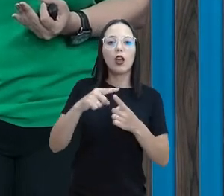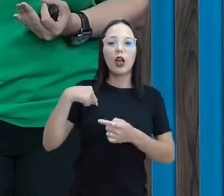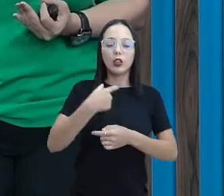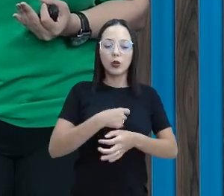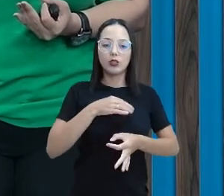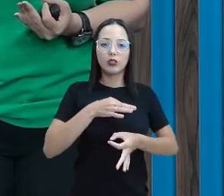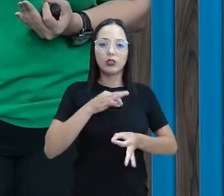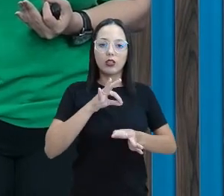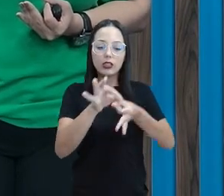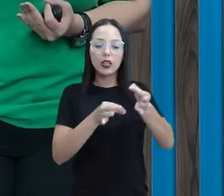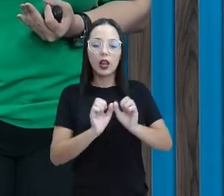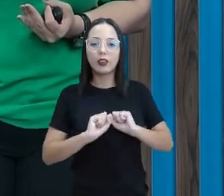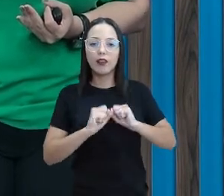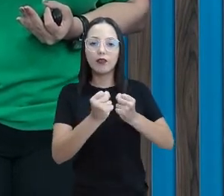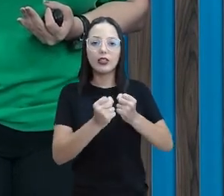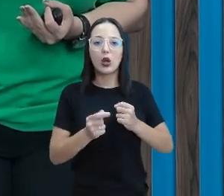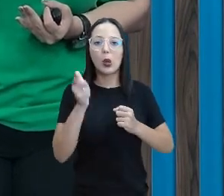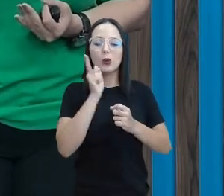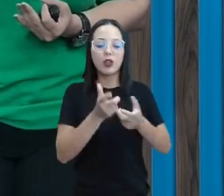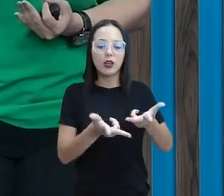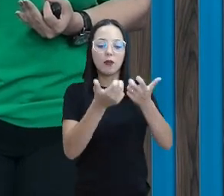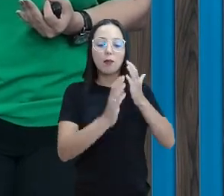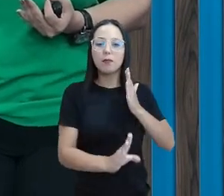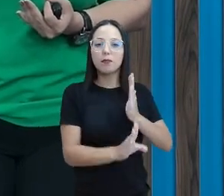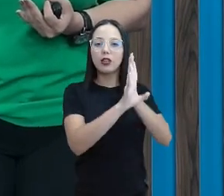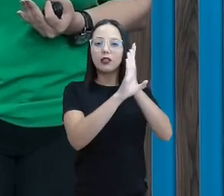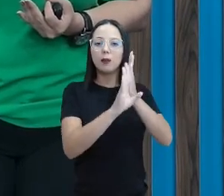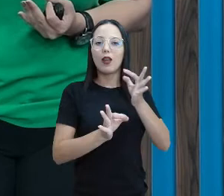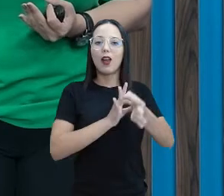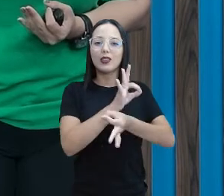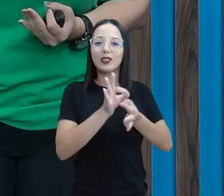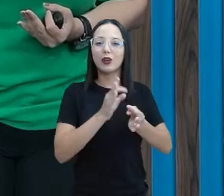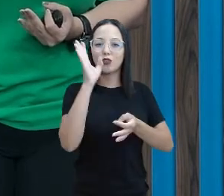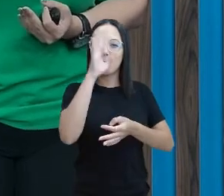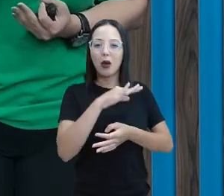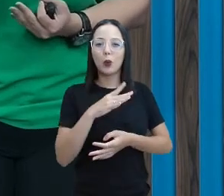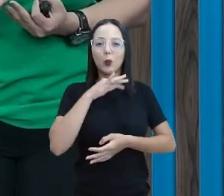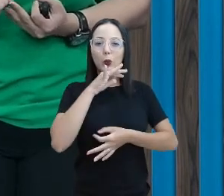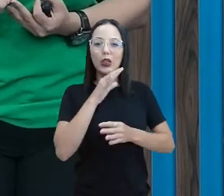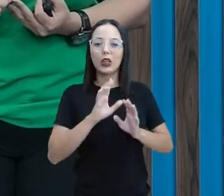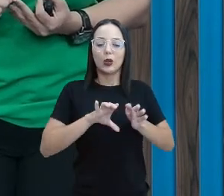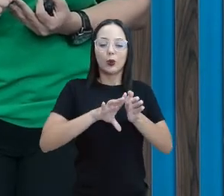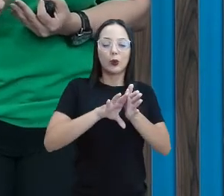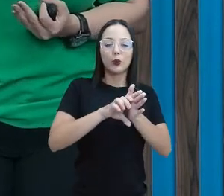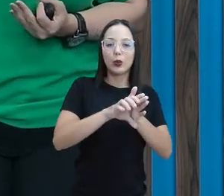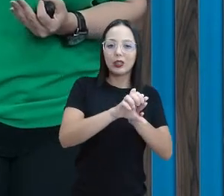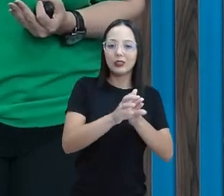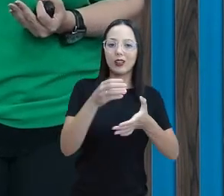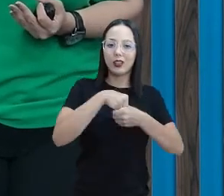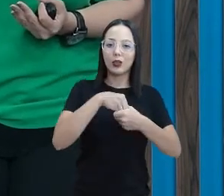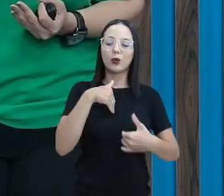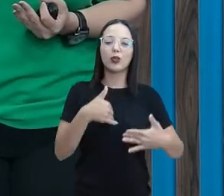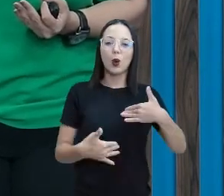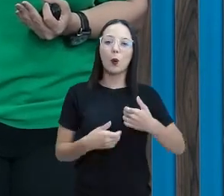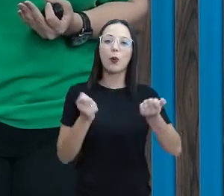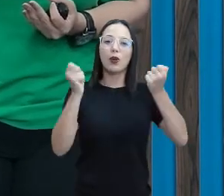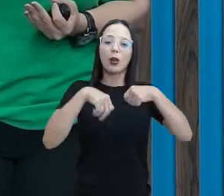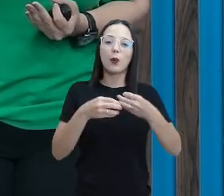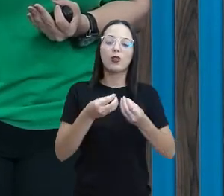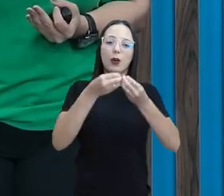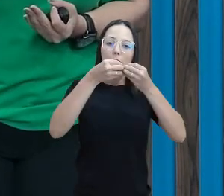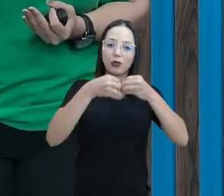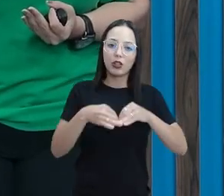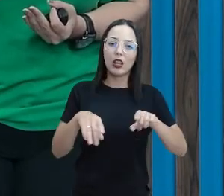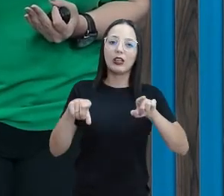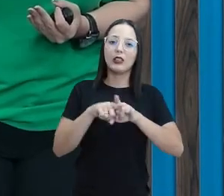células de defesa conseguem identificar essas células ruins que estão lá no nosso corpo, que podem fazer o ser humano